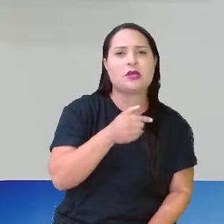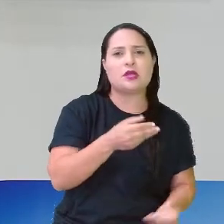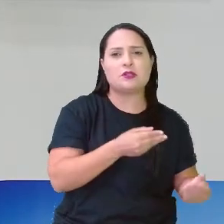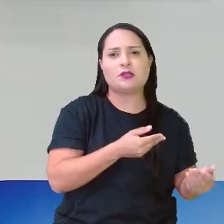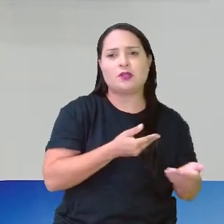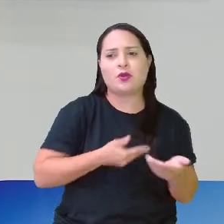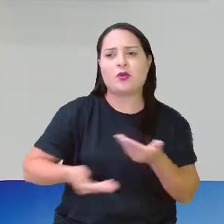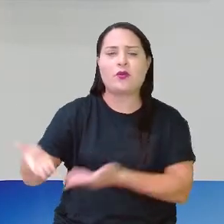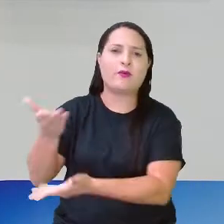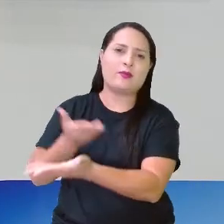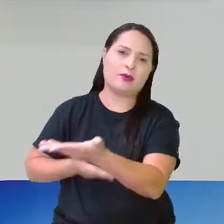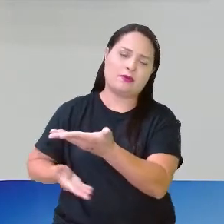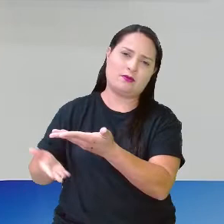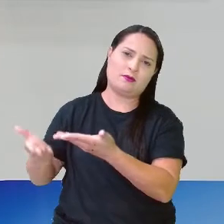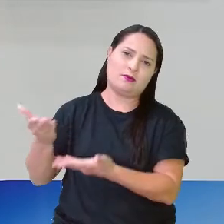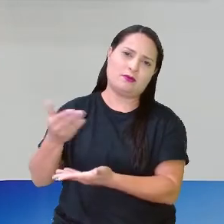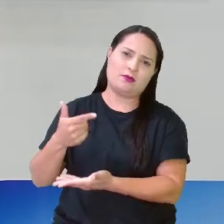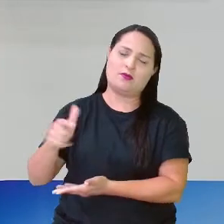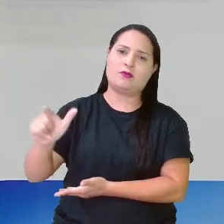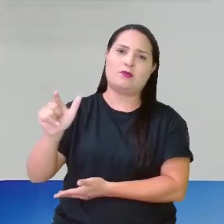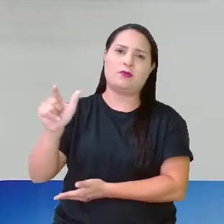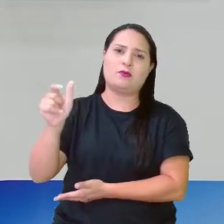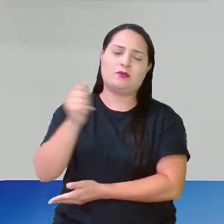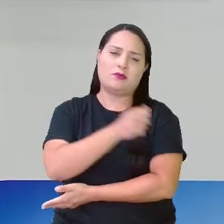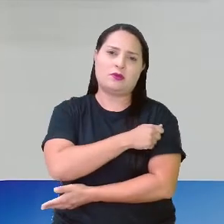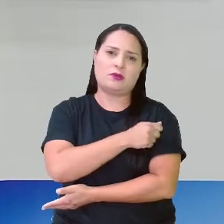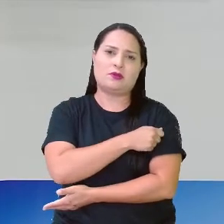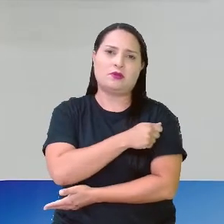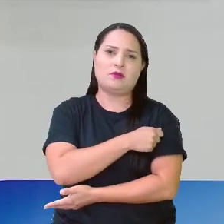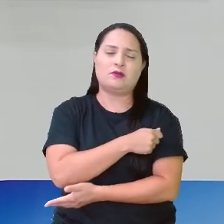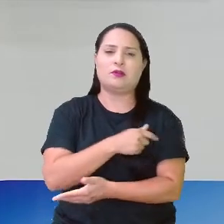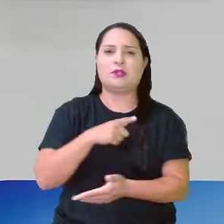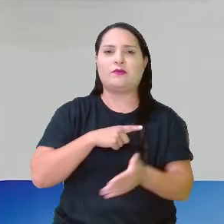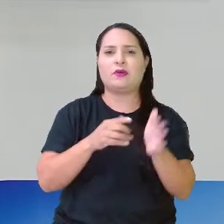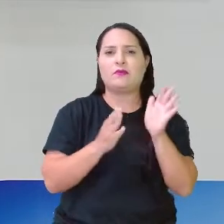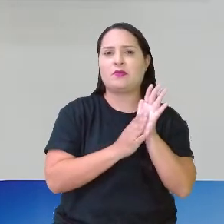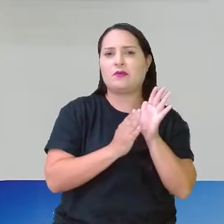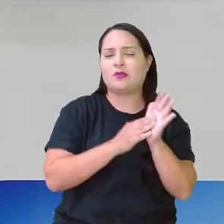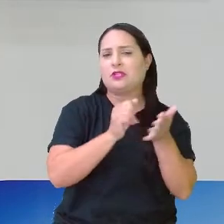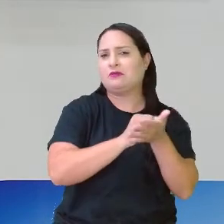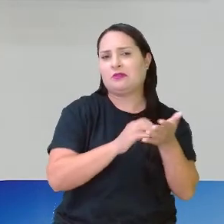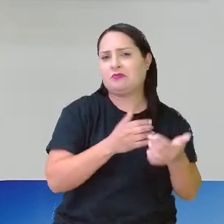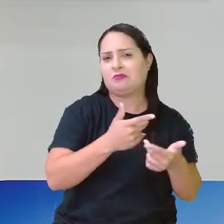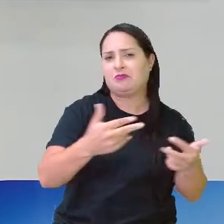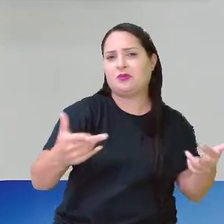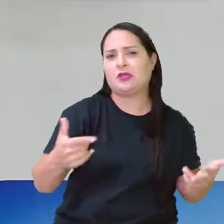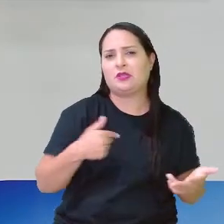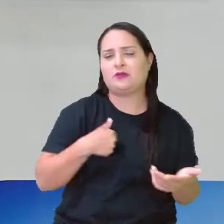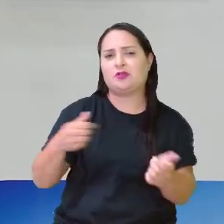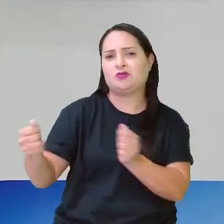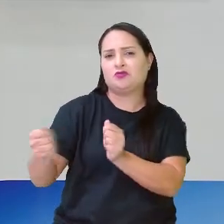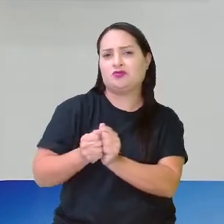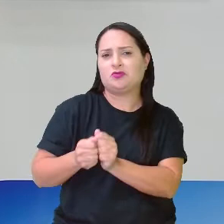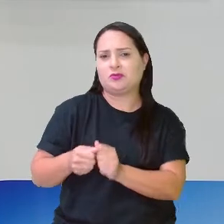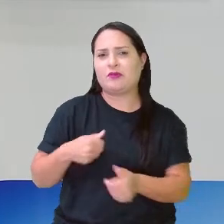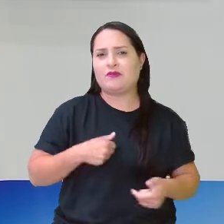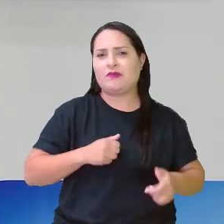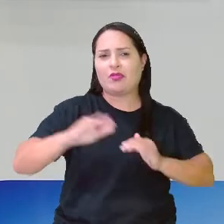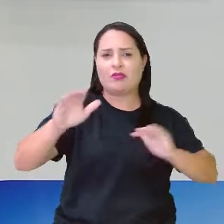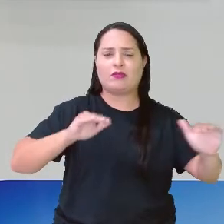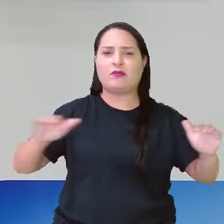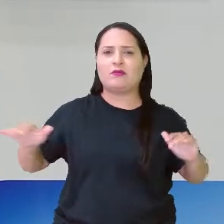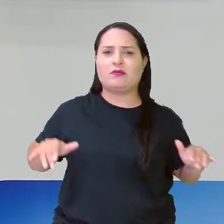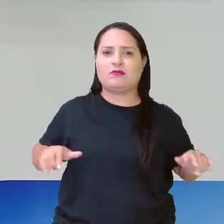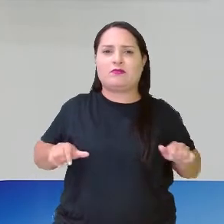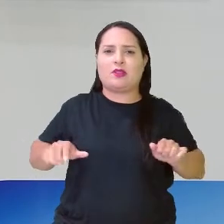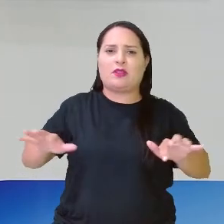aula, bora fazer comigo, né? O professor fez ali uma atividade, propôs, então vamos fazer comigo. Então vai mandando aí pra galera. Antes de começar